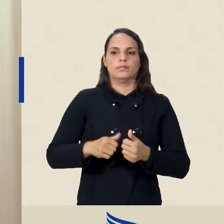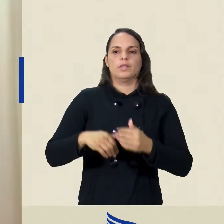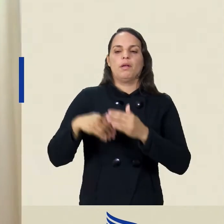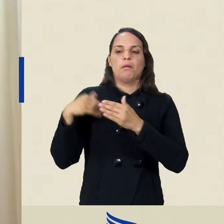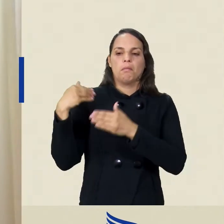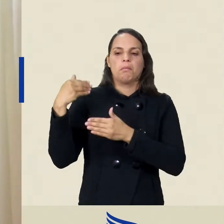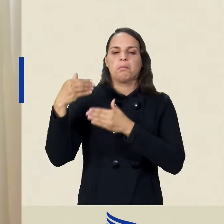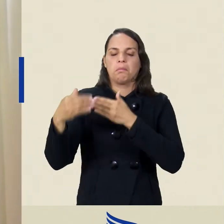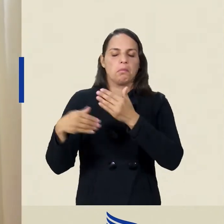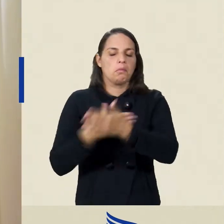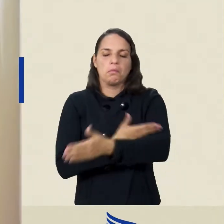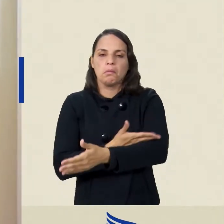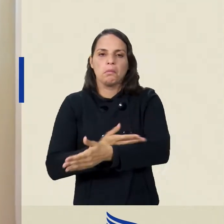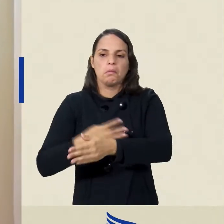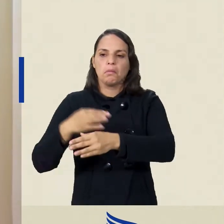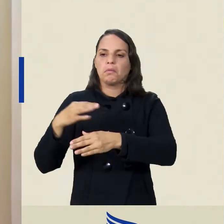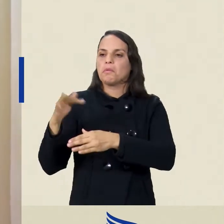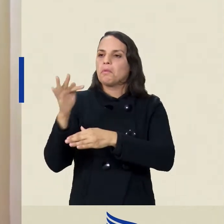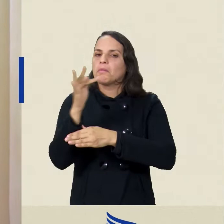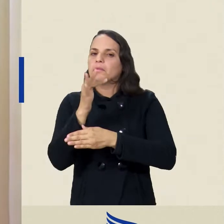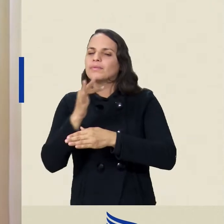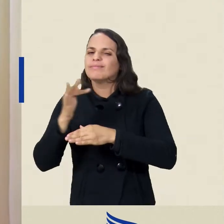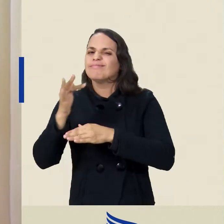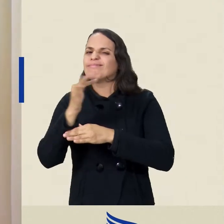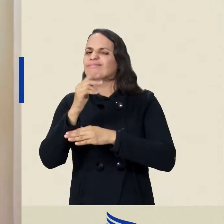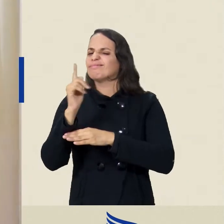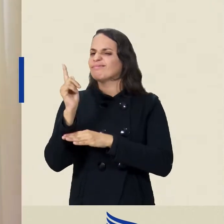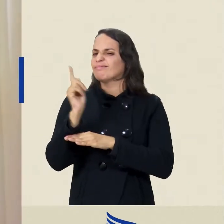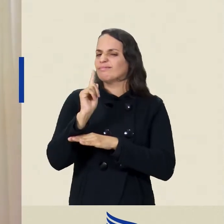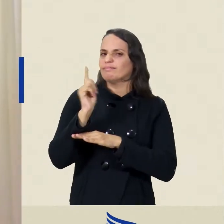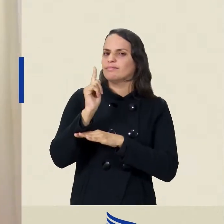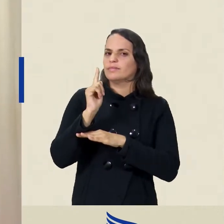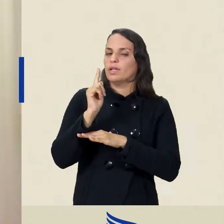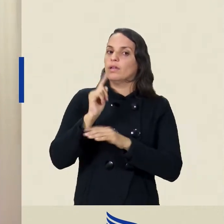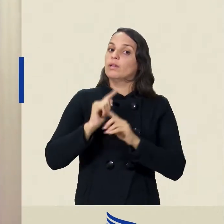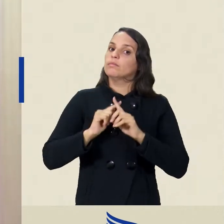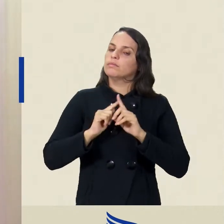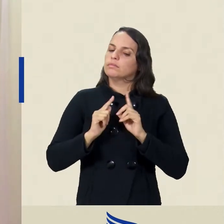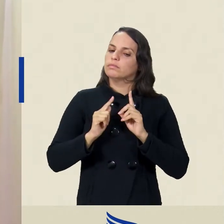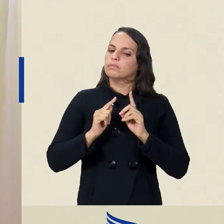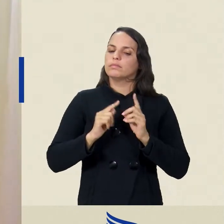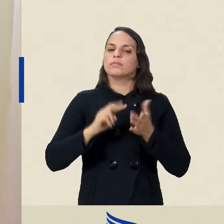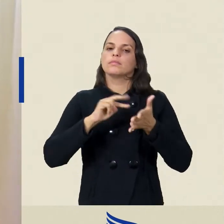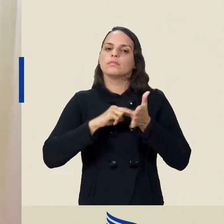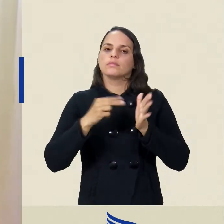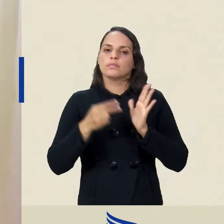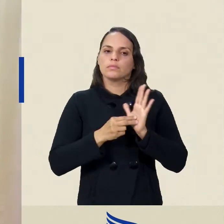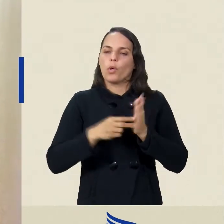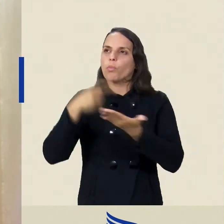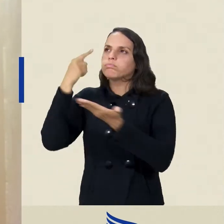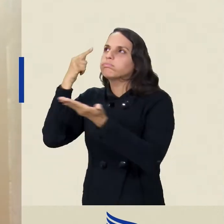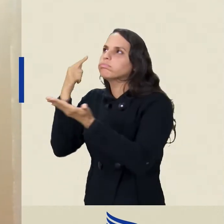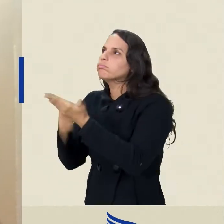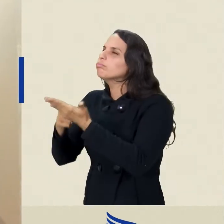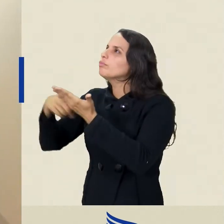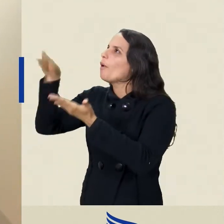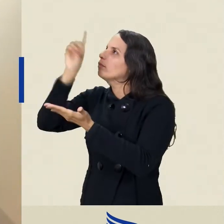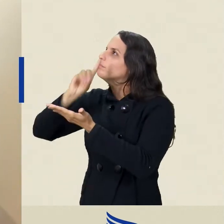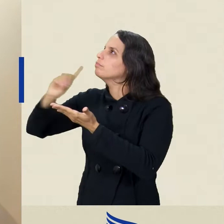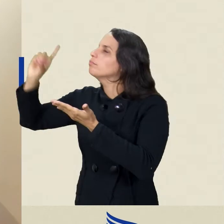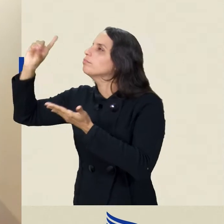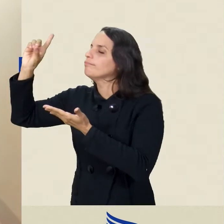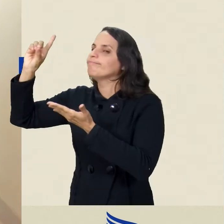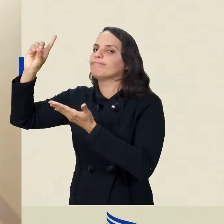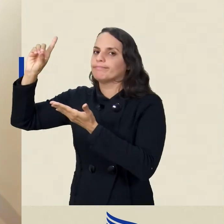apenas uma cerimônia tradicional da igreja. É um sinal do pacto que fazemos com Deus.